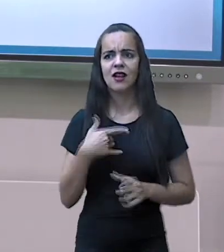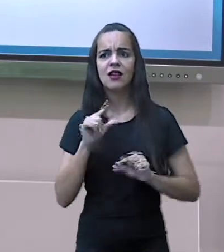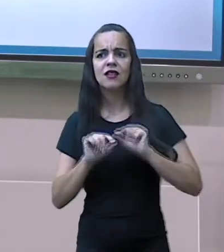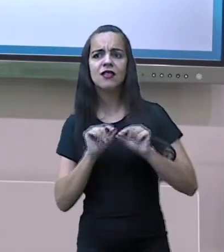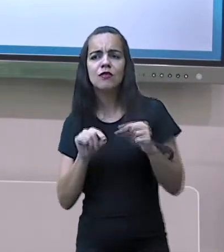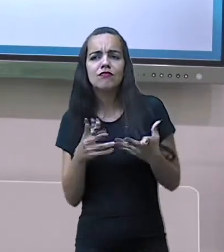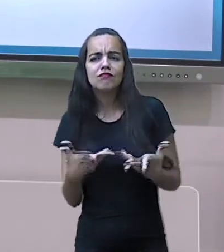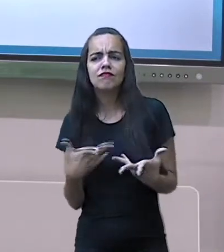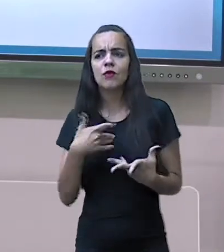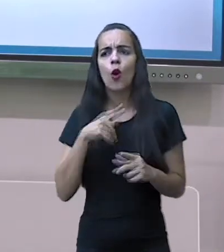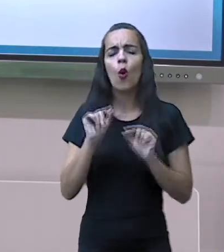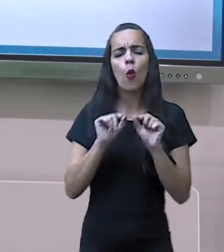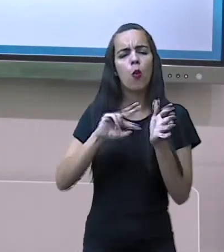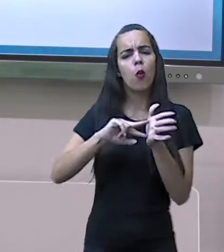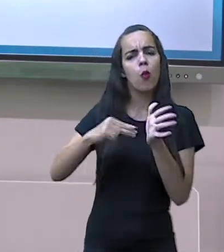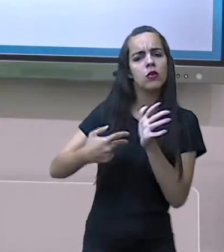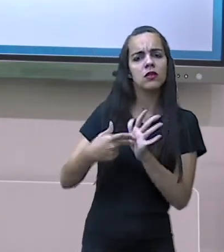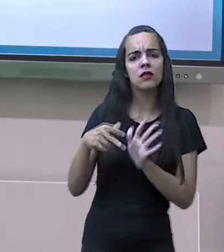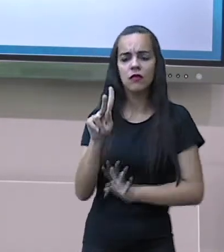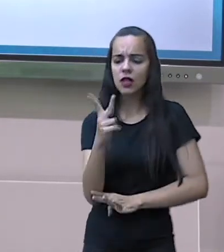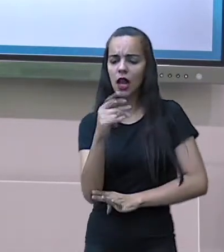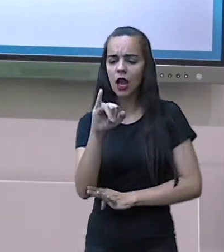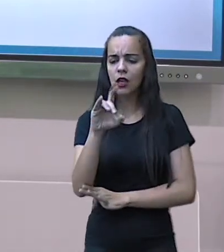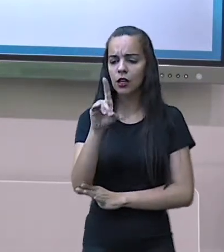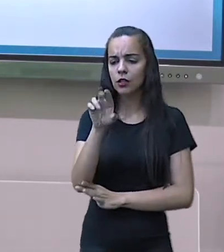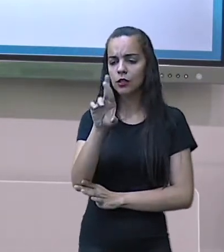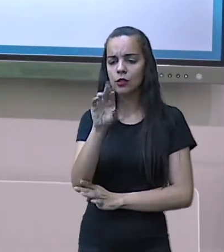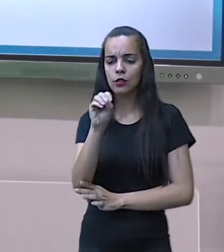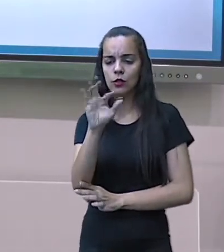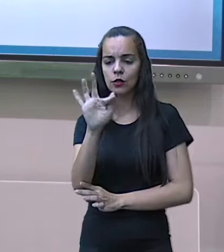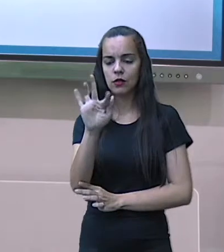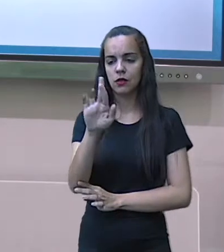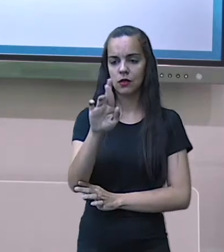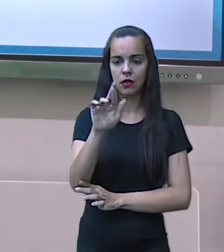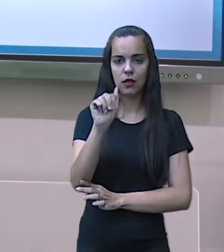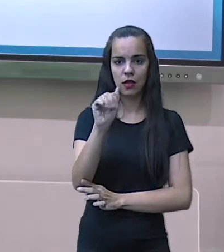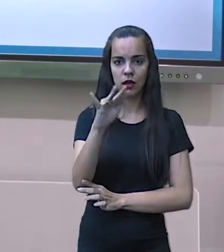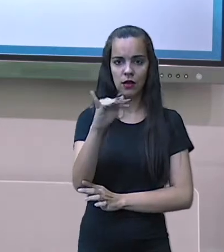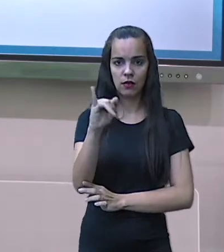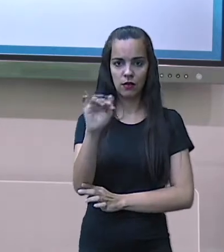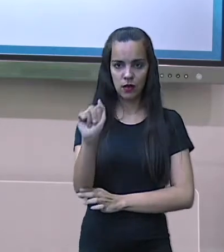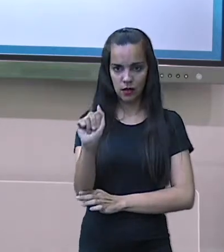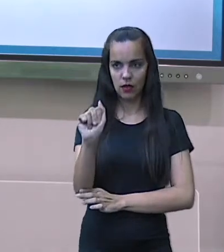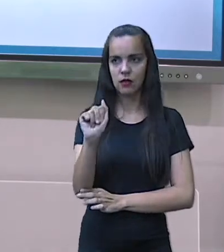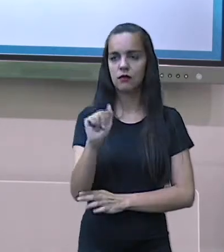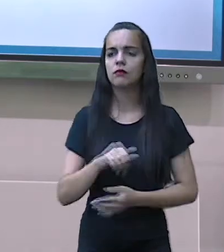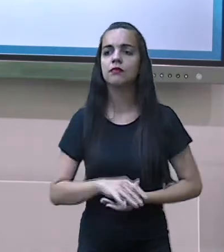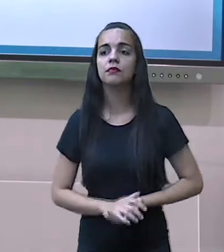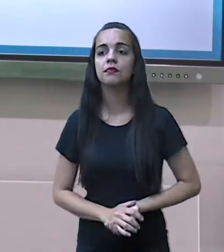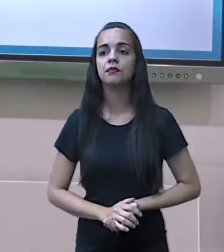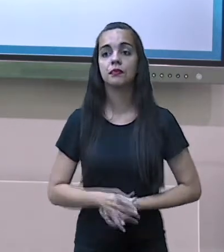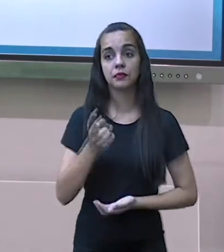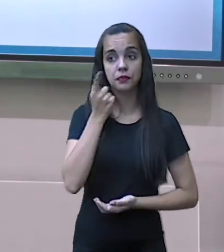essa hidrografia. Por que água e hidrografia?